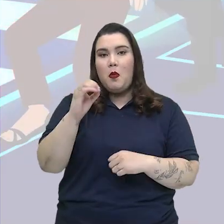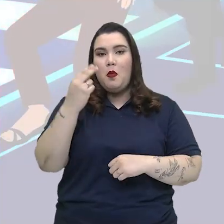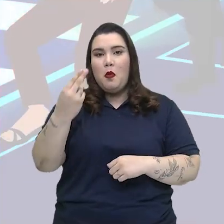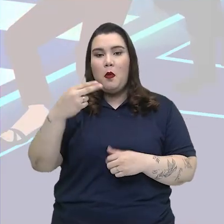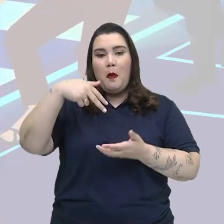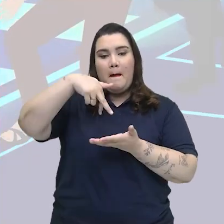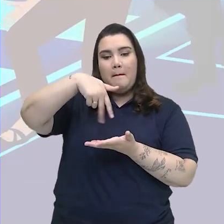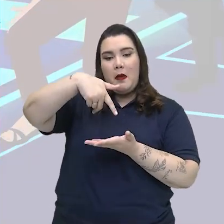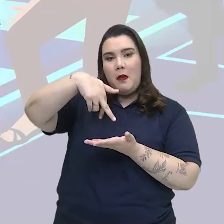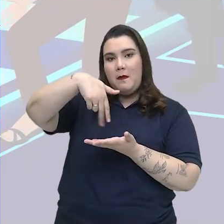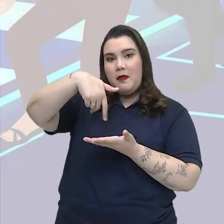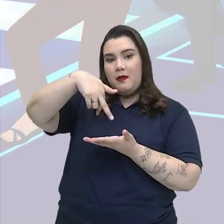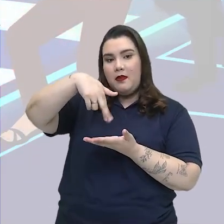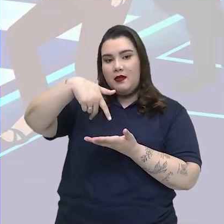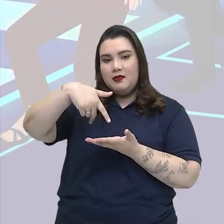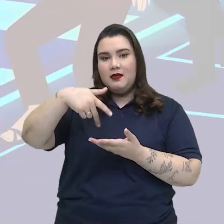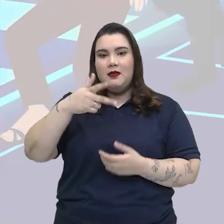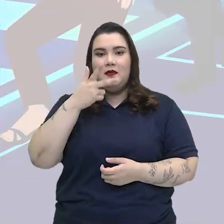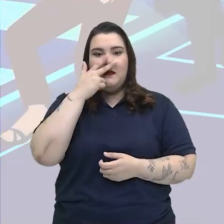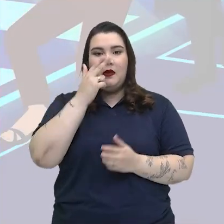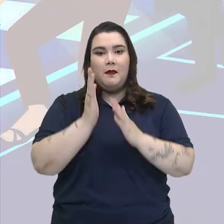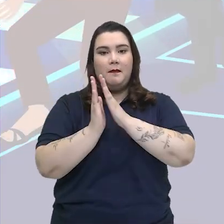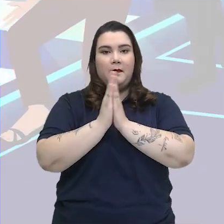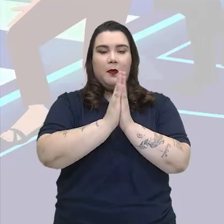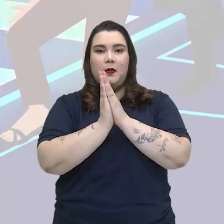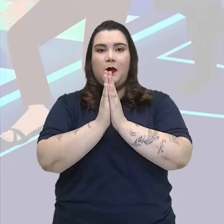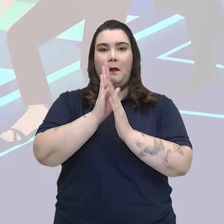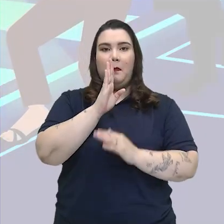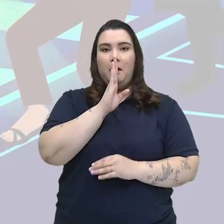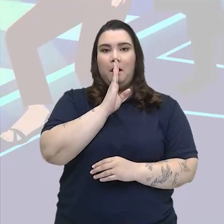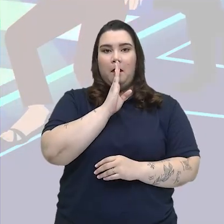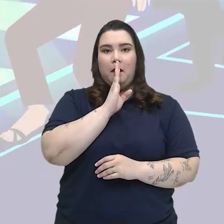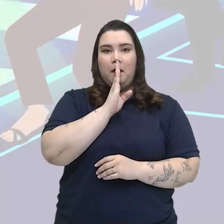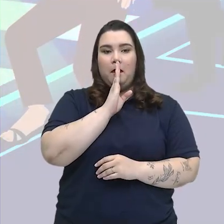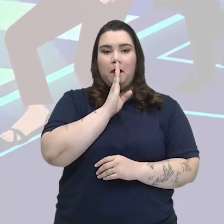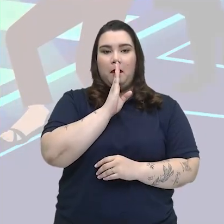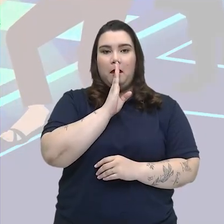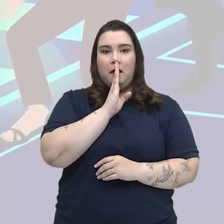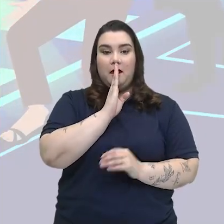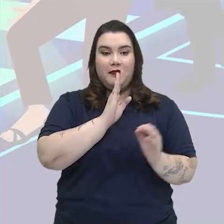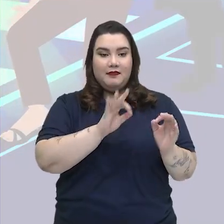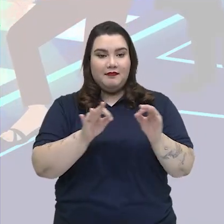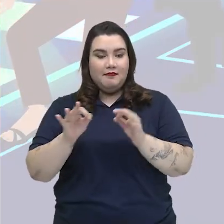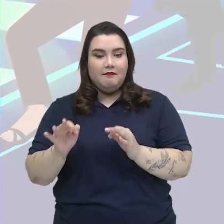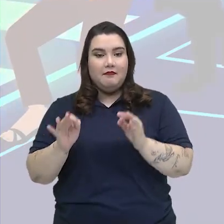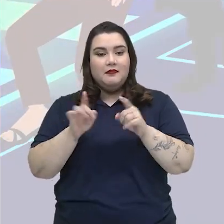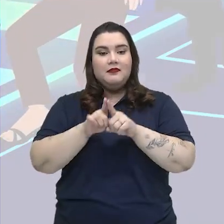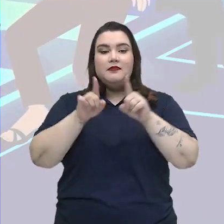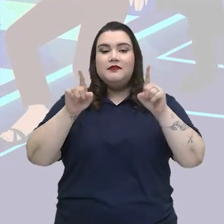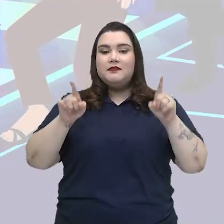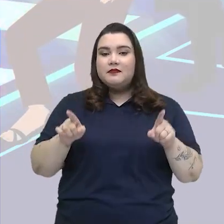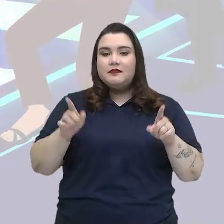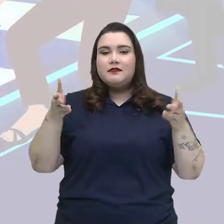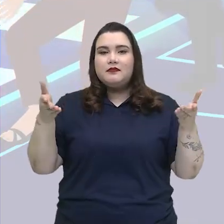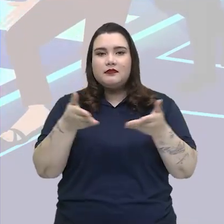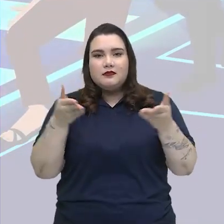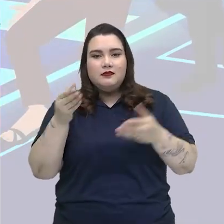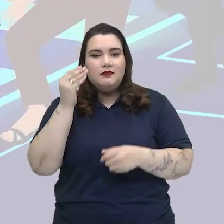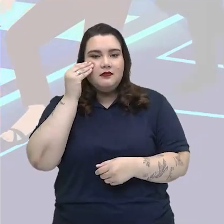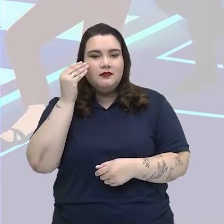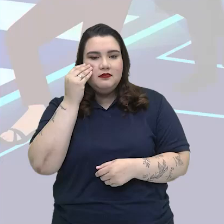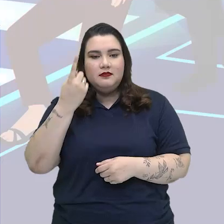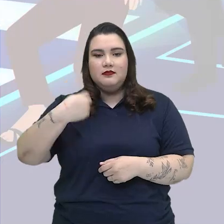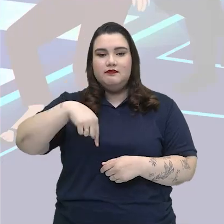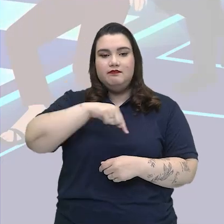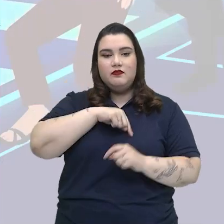pernas? Nós seríamos igual bonecos de madeira, certo? Mas vamos testar as